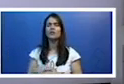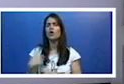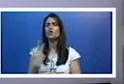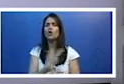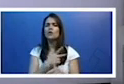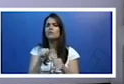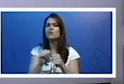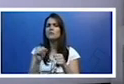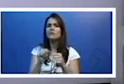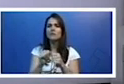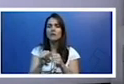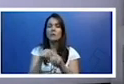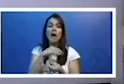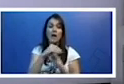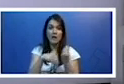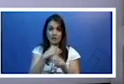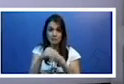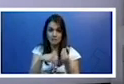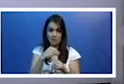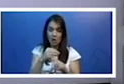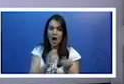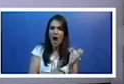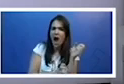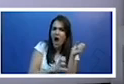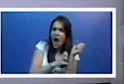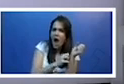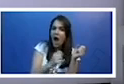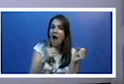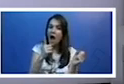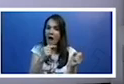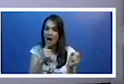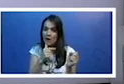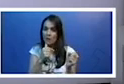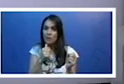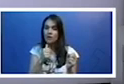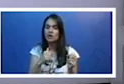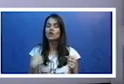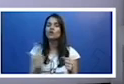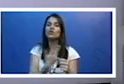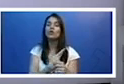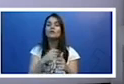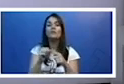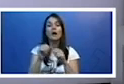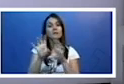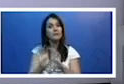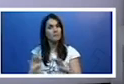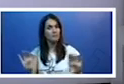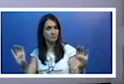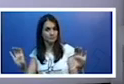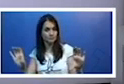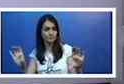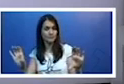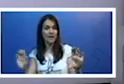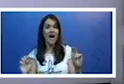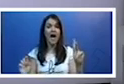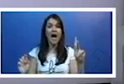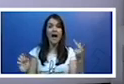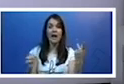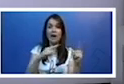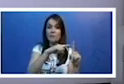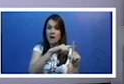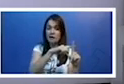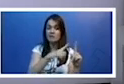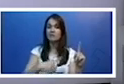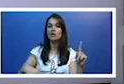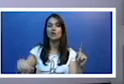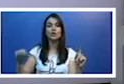que é a reação do ácido com a água, uma reação química, ocorre a separação do H+ e do A, que é